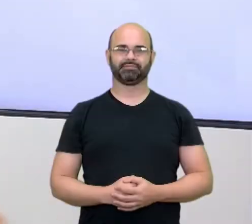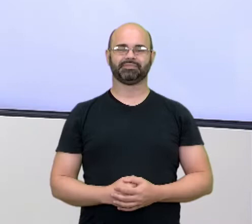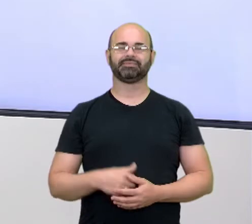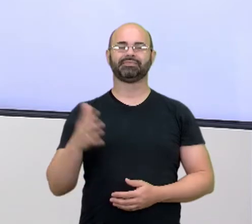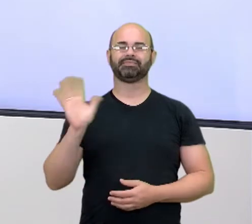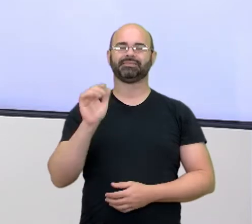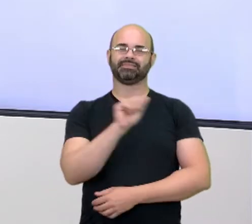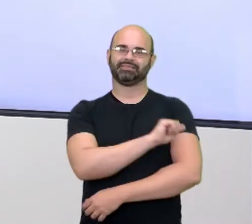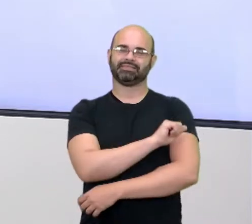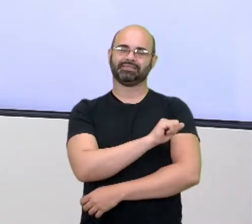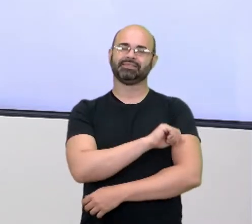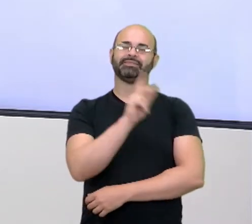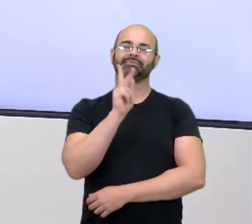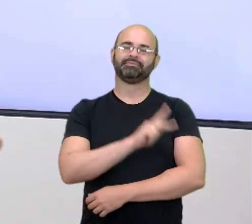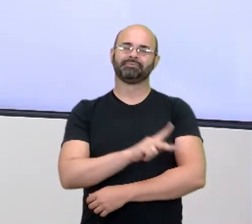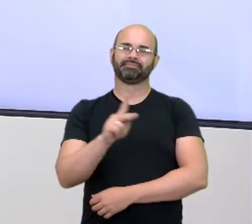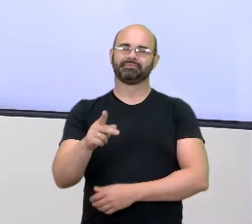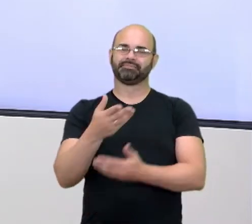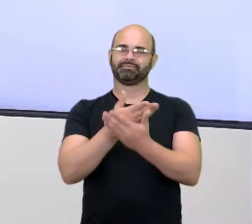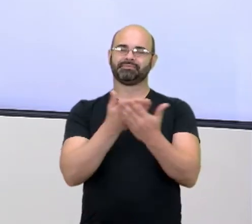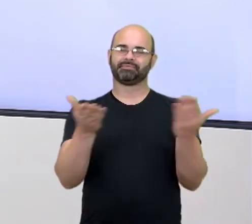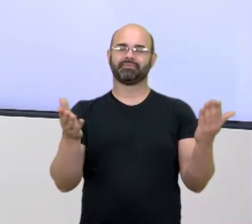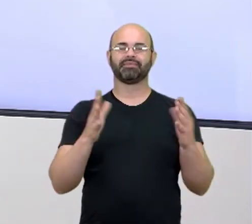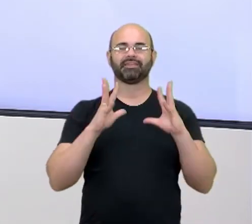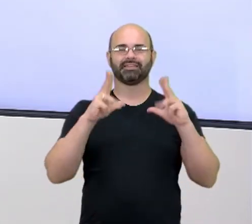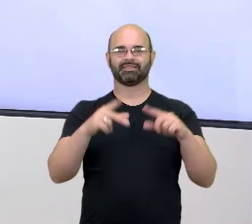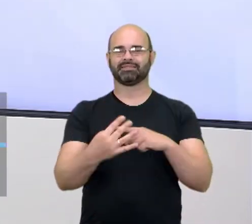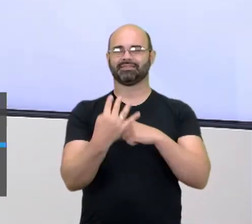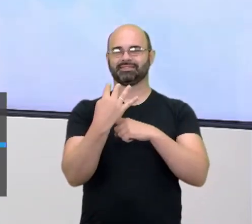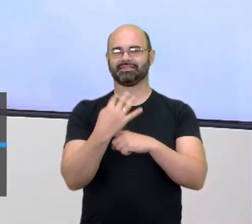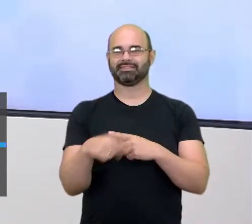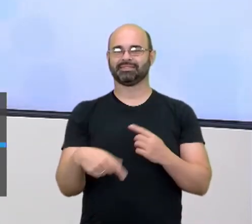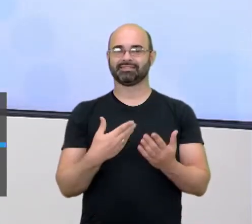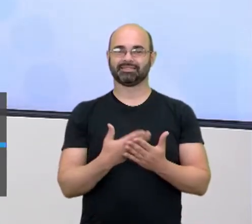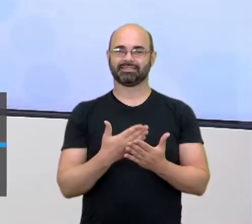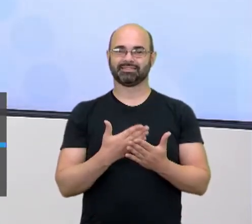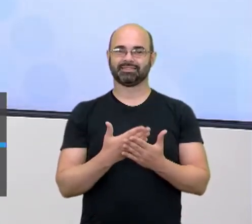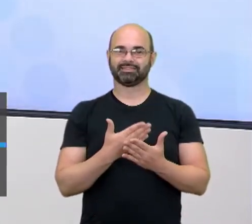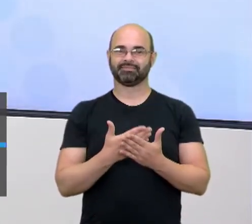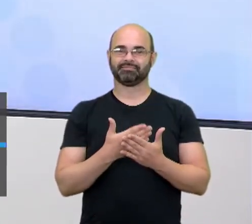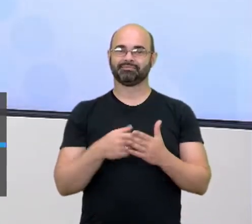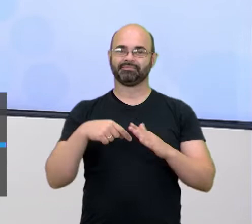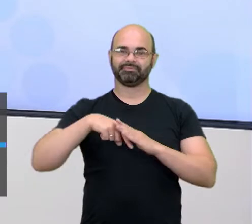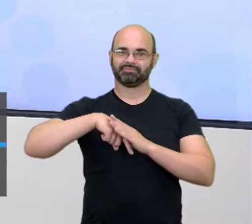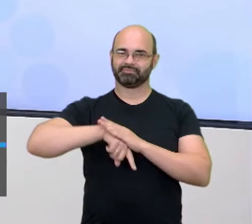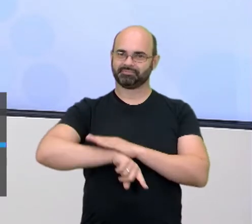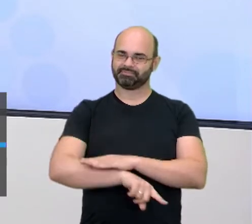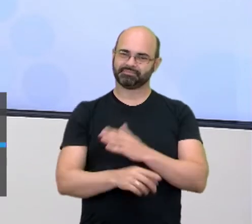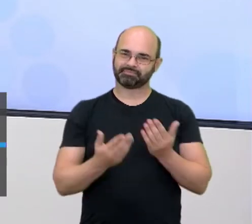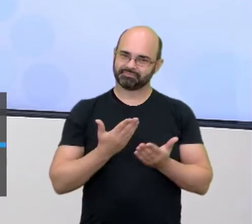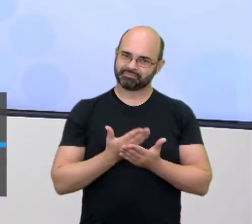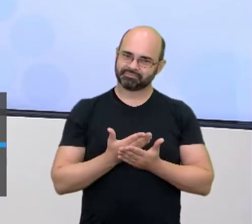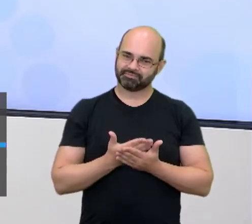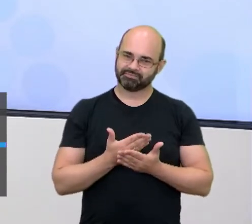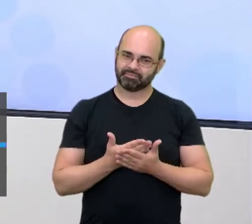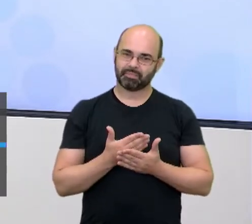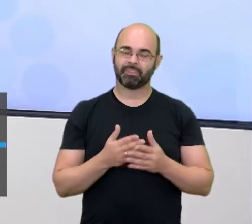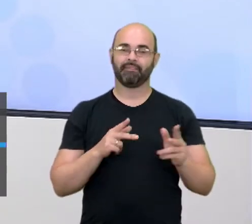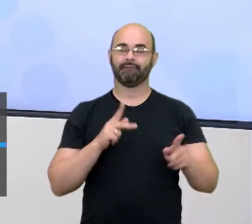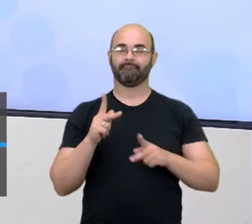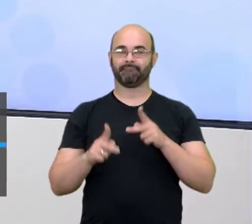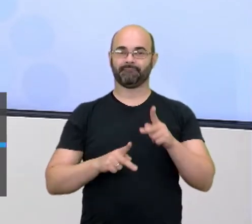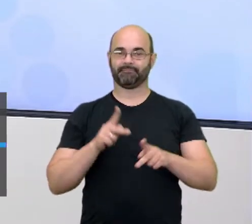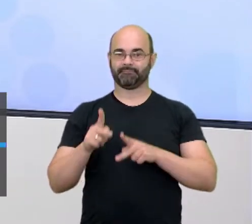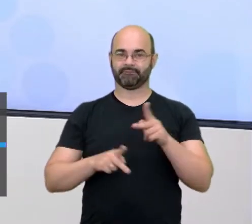Olá, estudantes, olá, professores e a todos que nos acompanham para mais uma aula de um aprofundamento curricular, população em